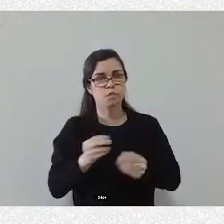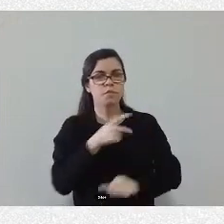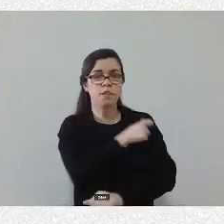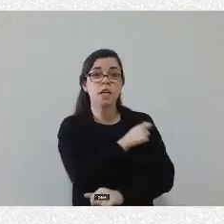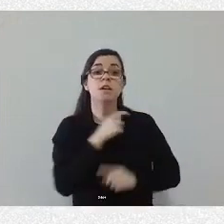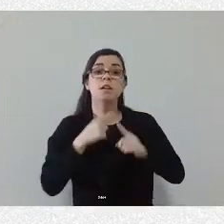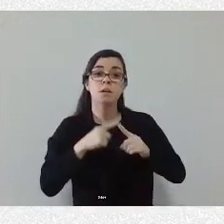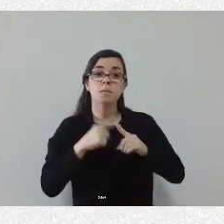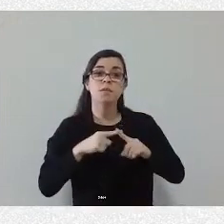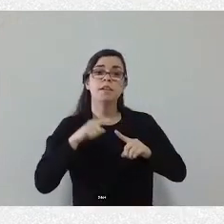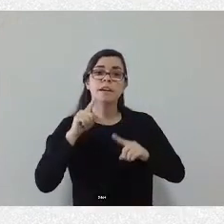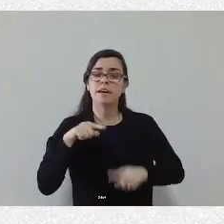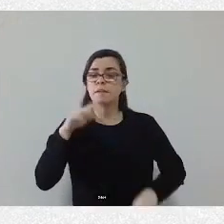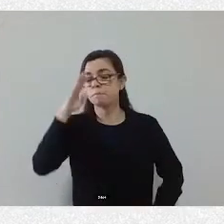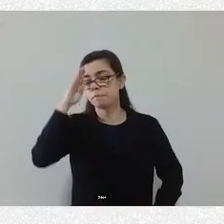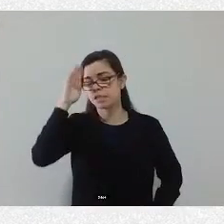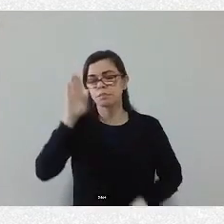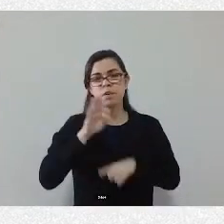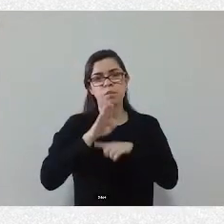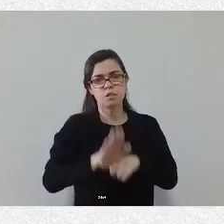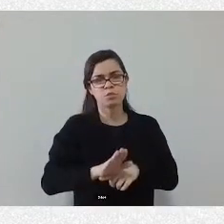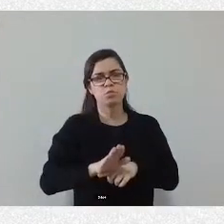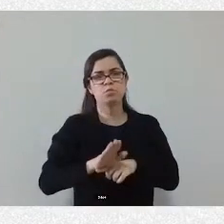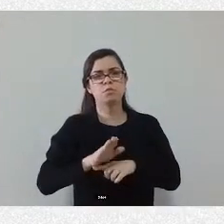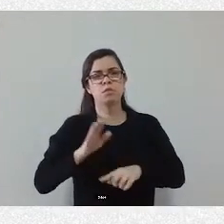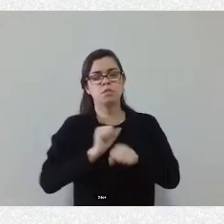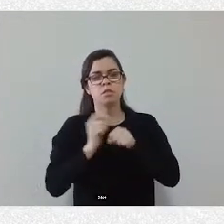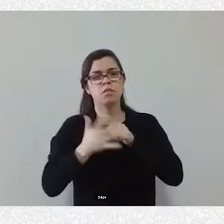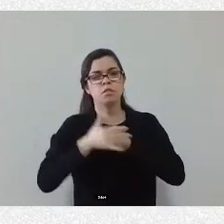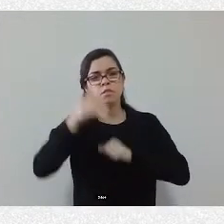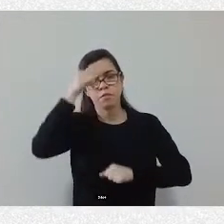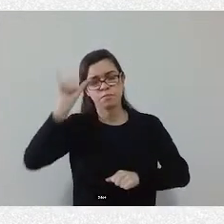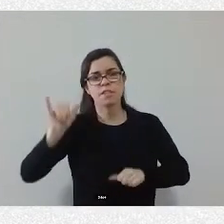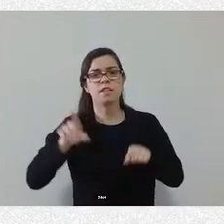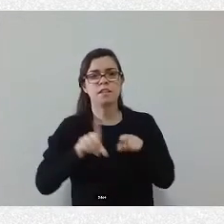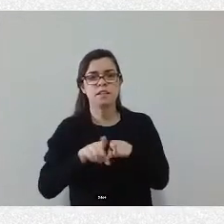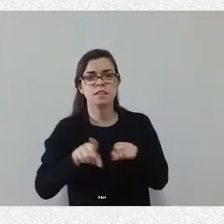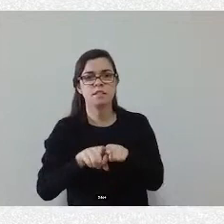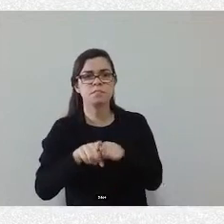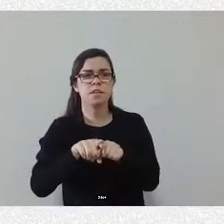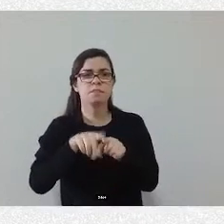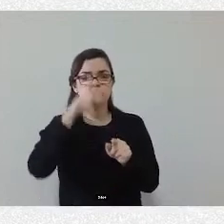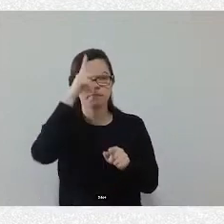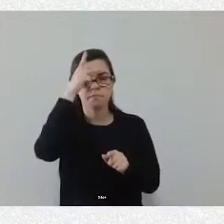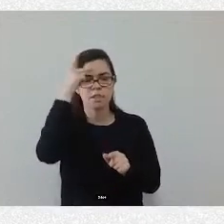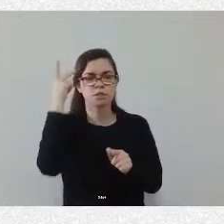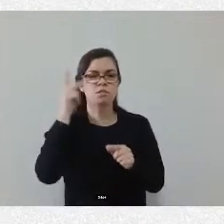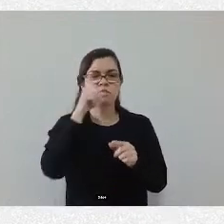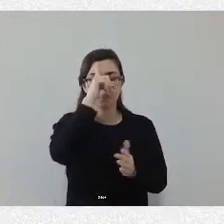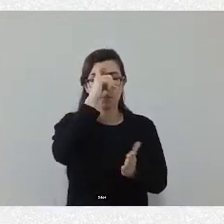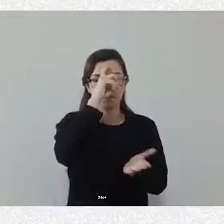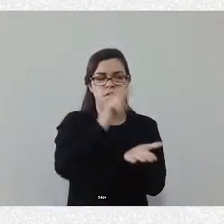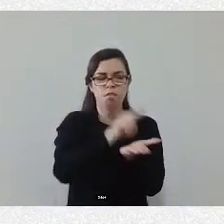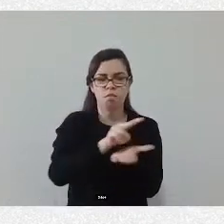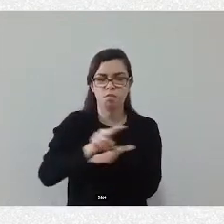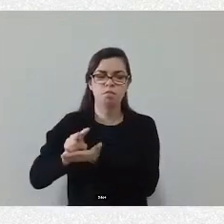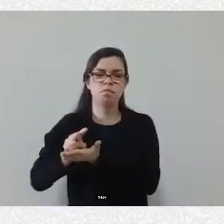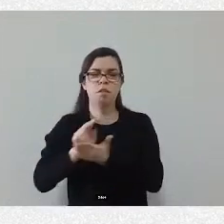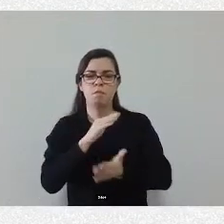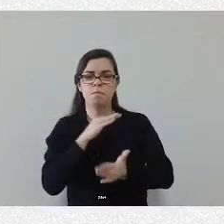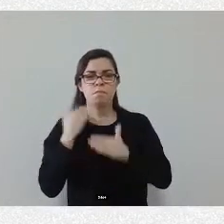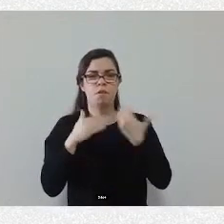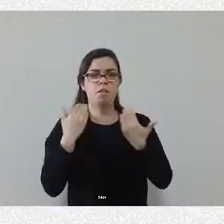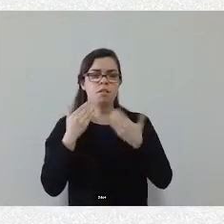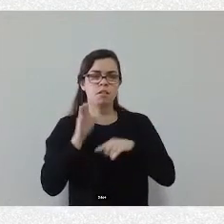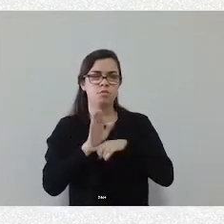medida para prevenir a Covid, prevenir internamentos, prevenir óbitos, mas isso não faz parte do estudo. O estudo, ele